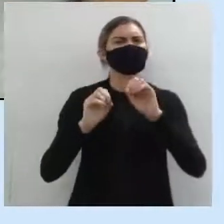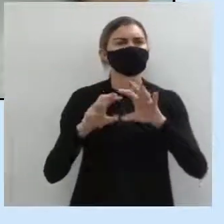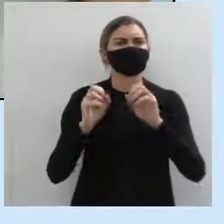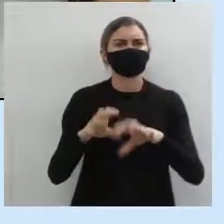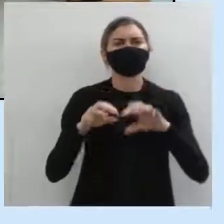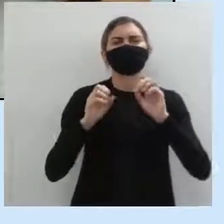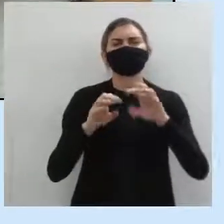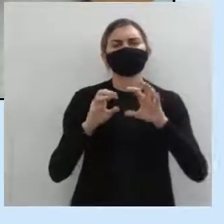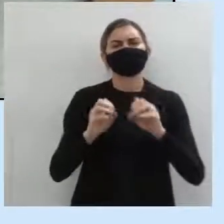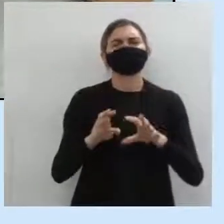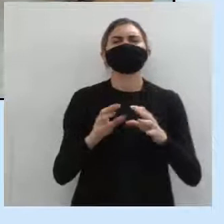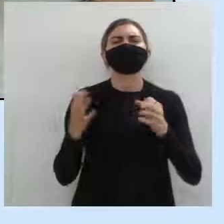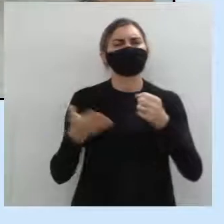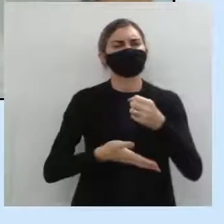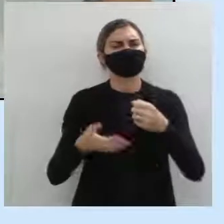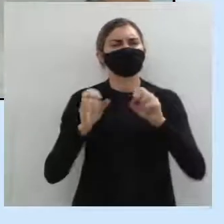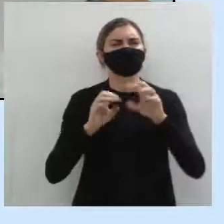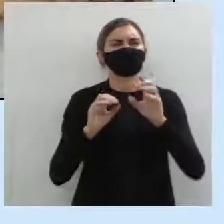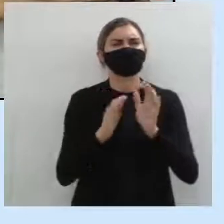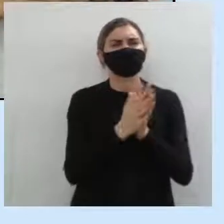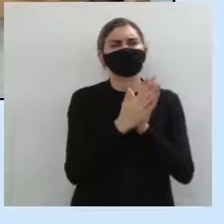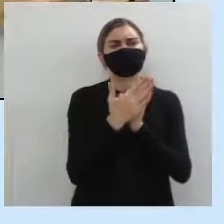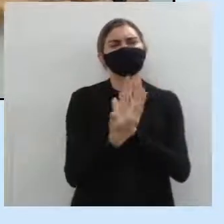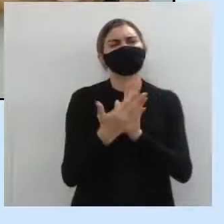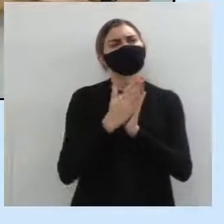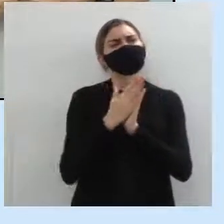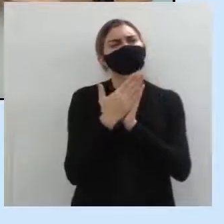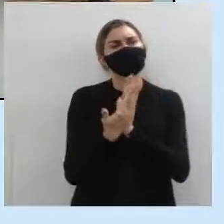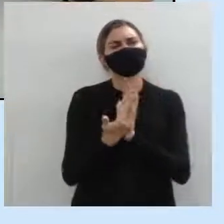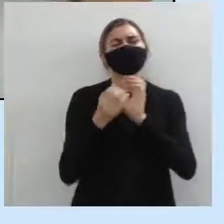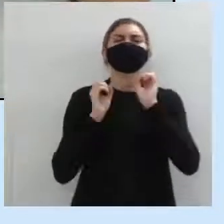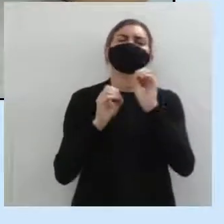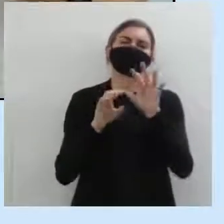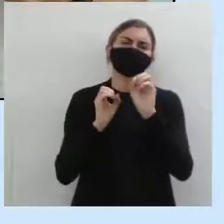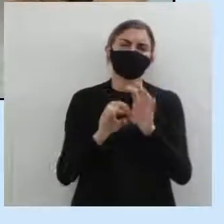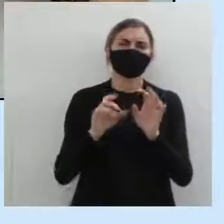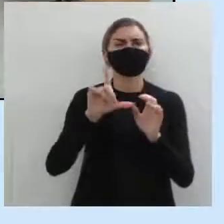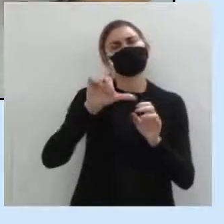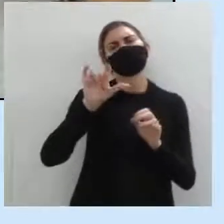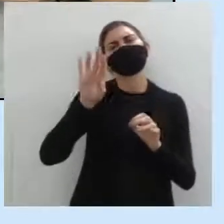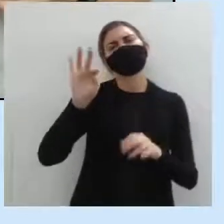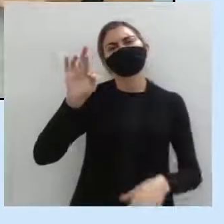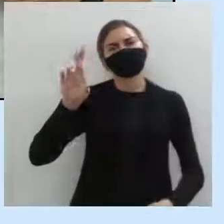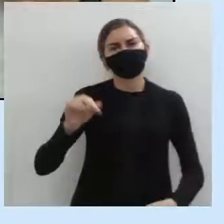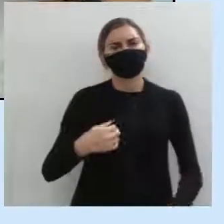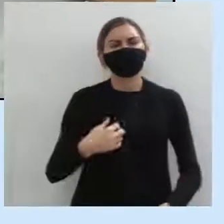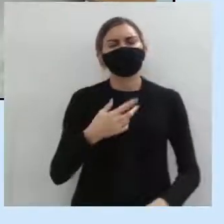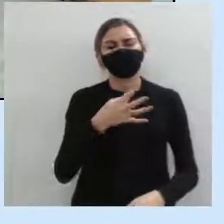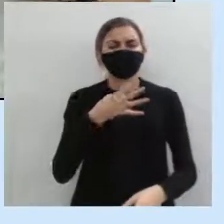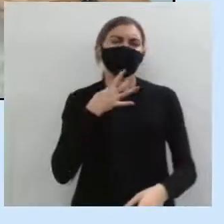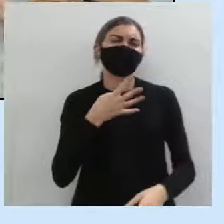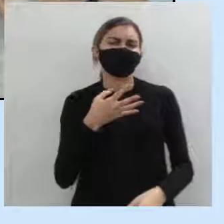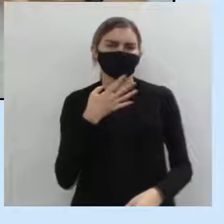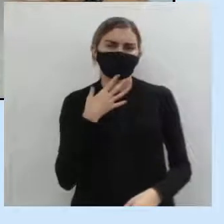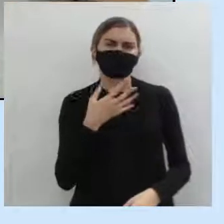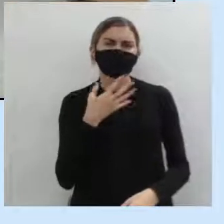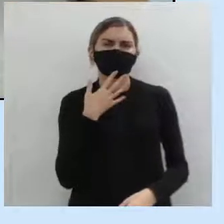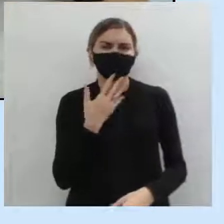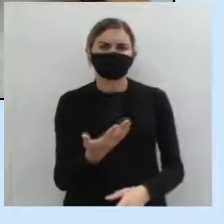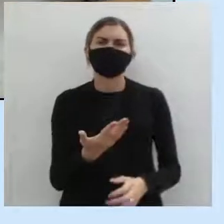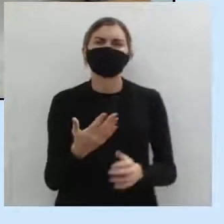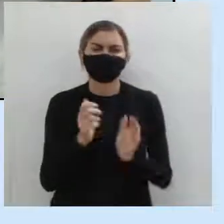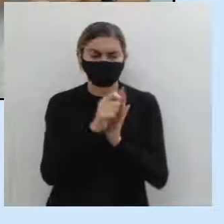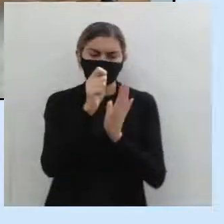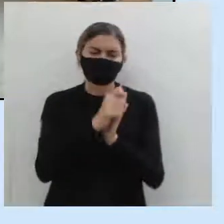os ensinamentos baseados na Bíblia. Então, Lutero era um grande conhecedor